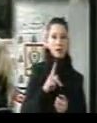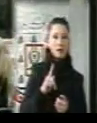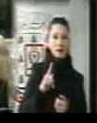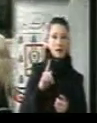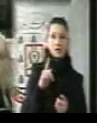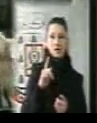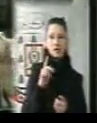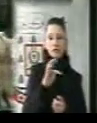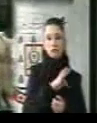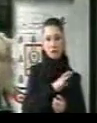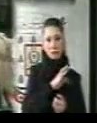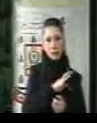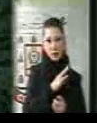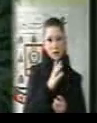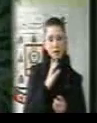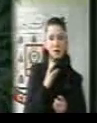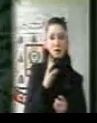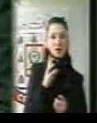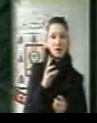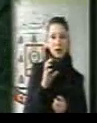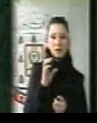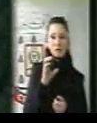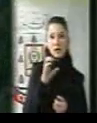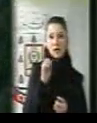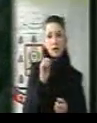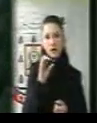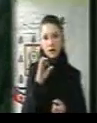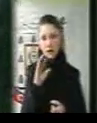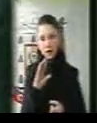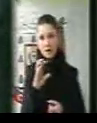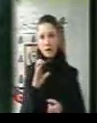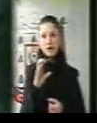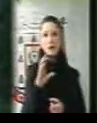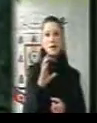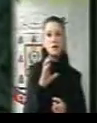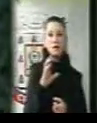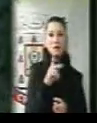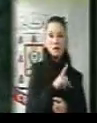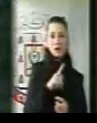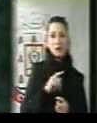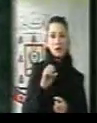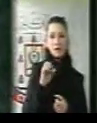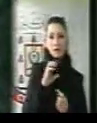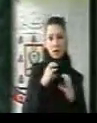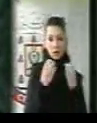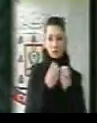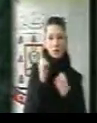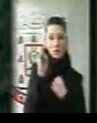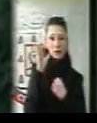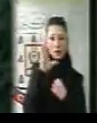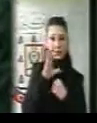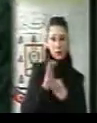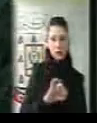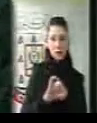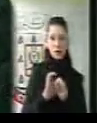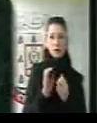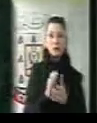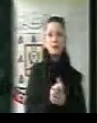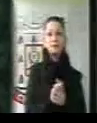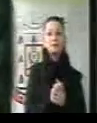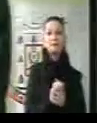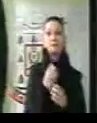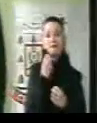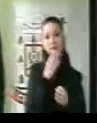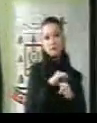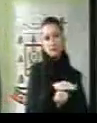Fraga, Gelson da CDL, o presidente da Câmara de Sara e também o César Smilevski.